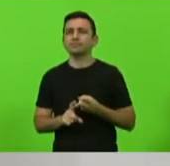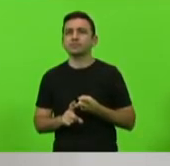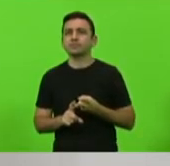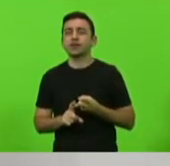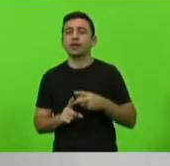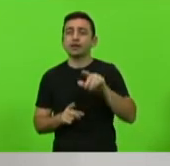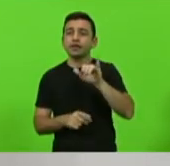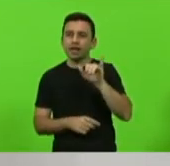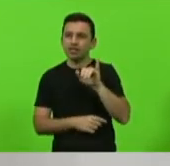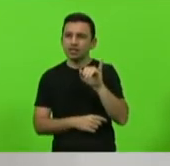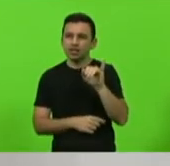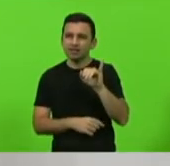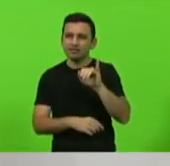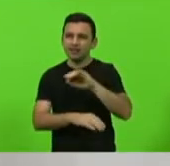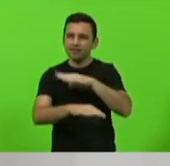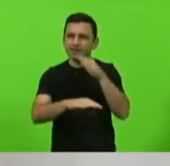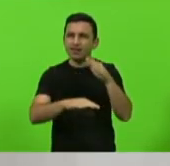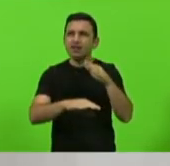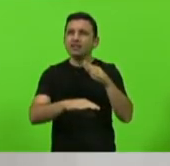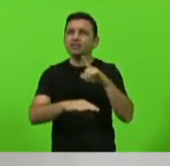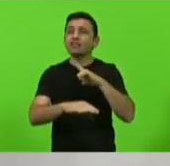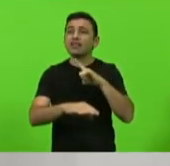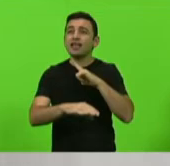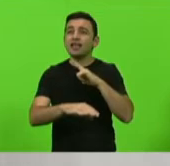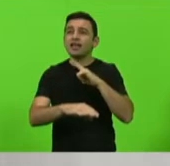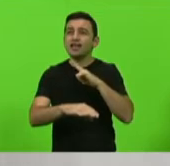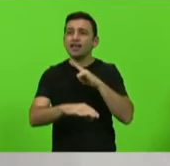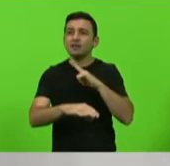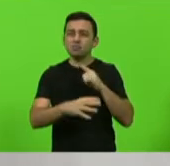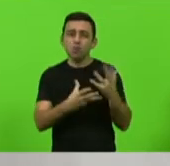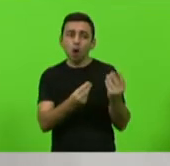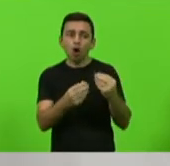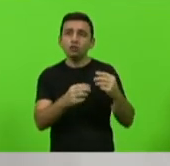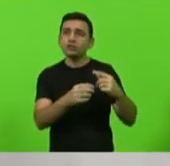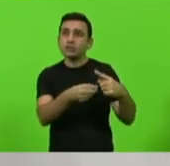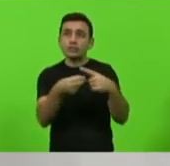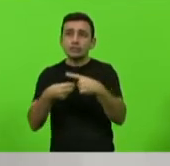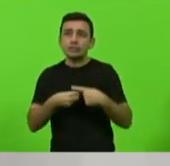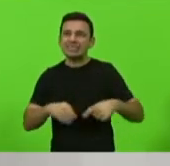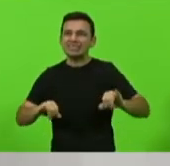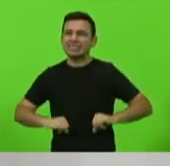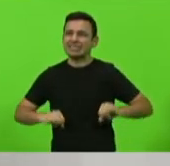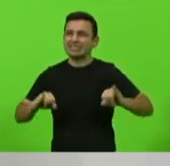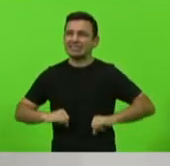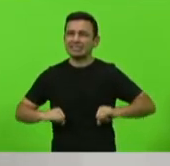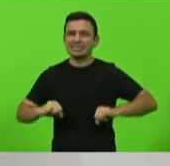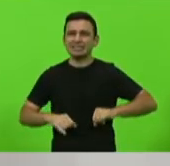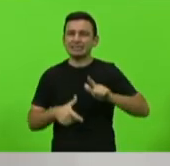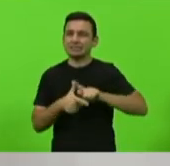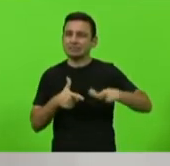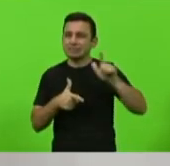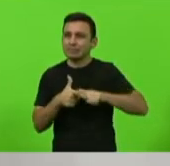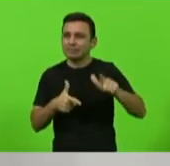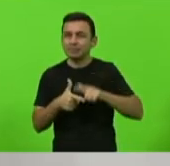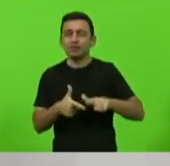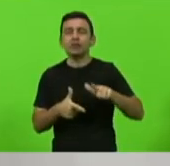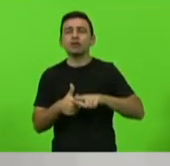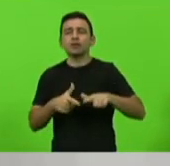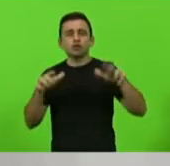do Itajaí, já com vários municípios sofrendo com o problema da